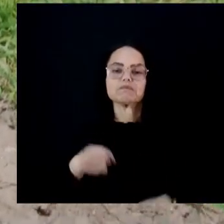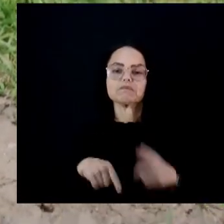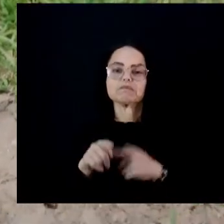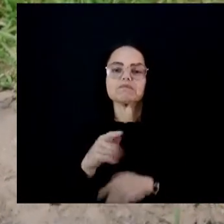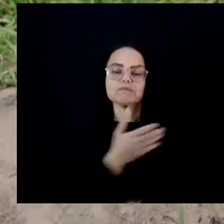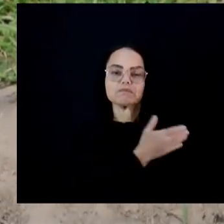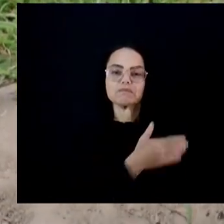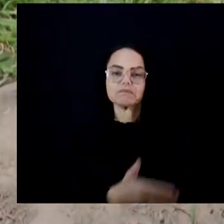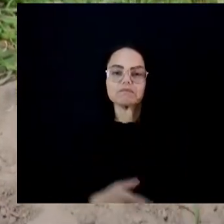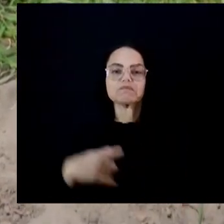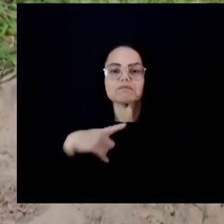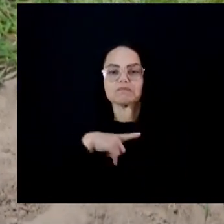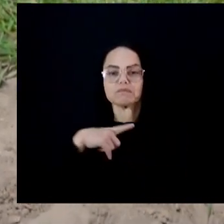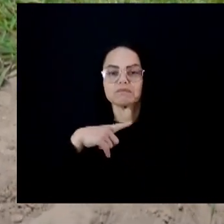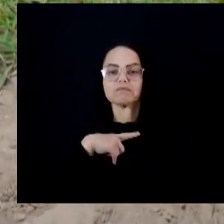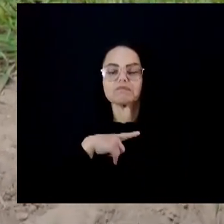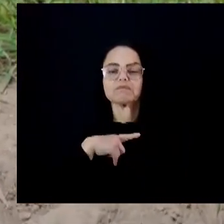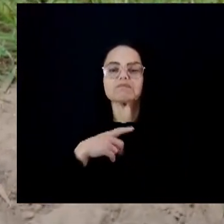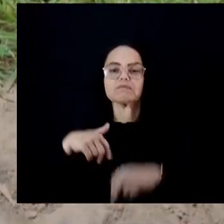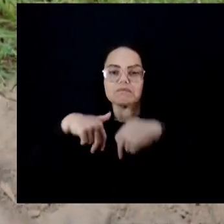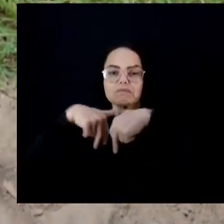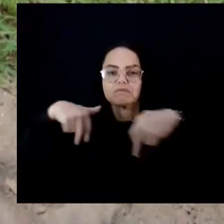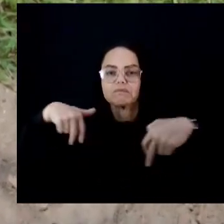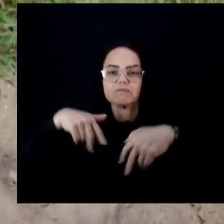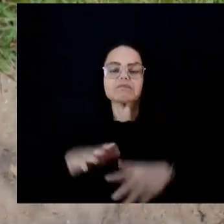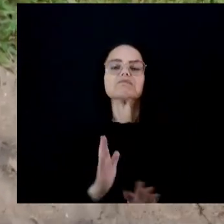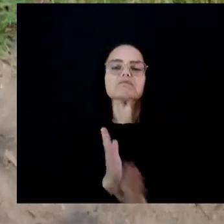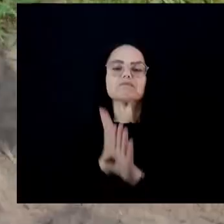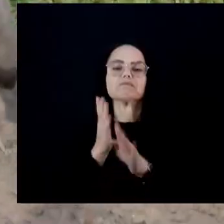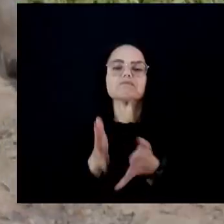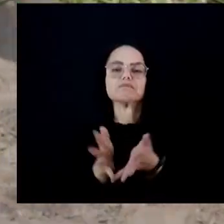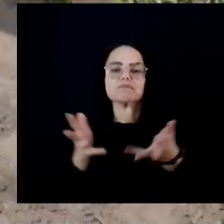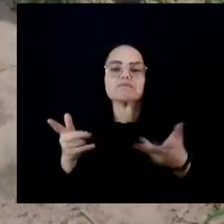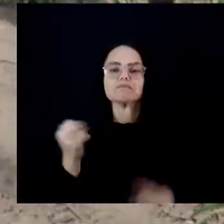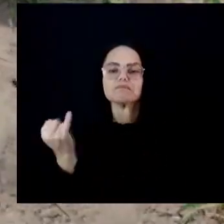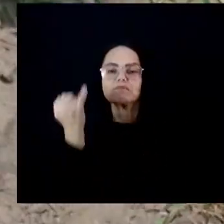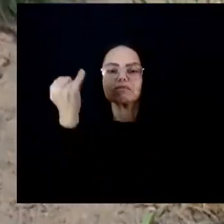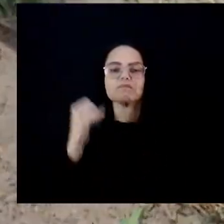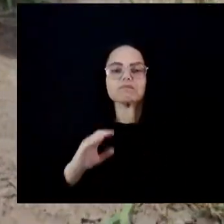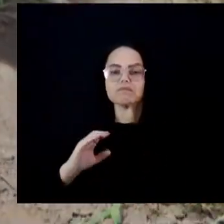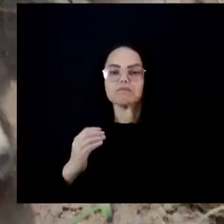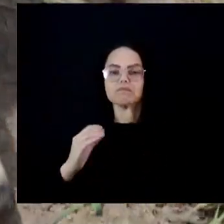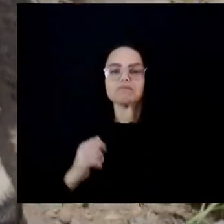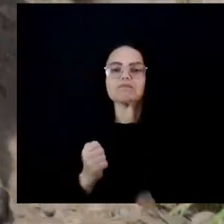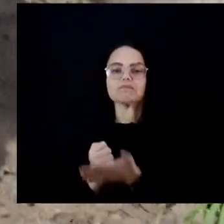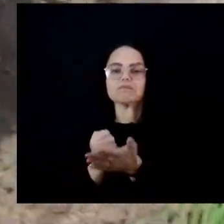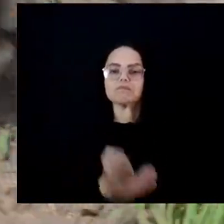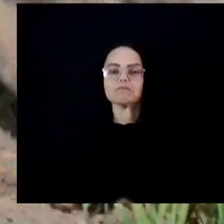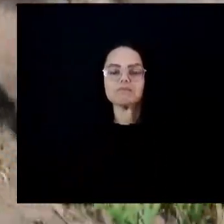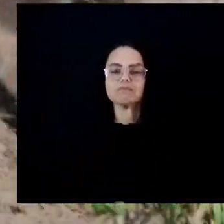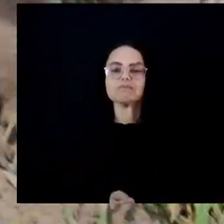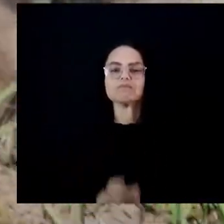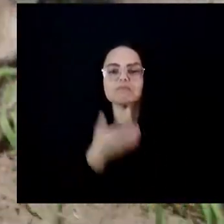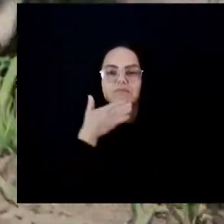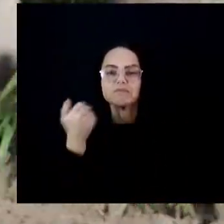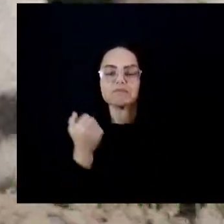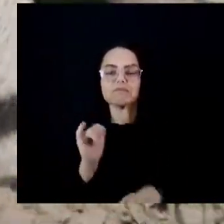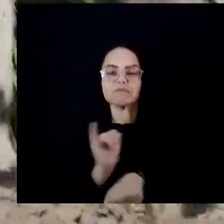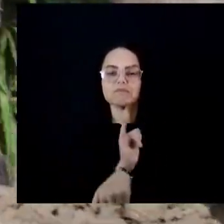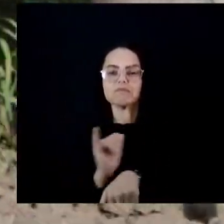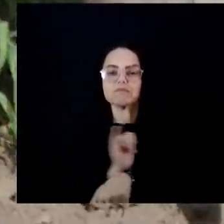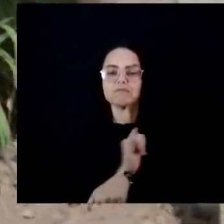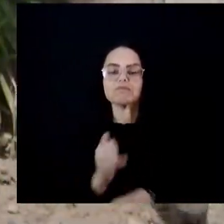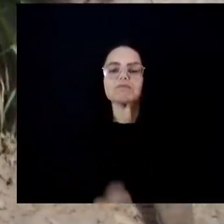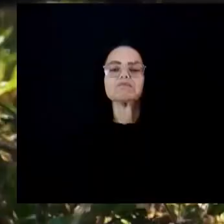obtidos remotamente trazem descobertas valiosas para a ciência e ajudam a aprimorar as estratégias de conservação